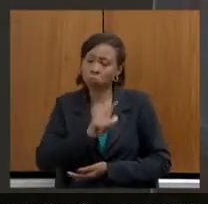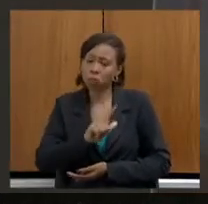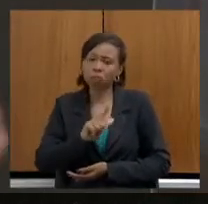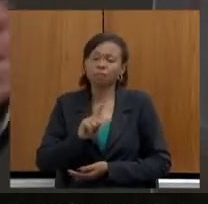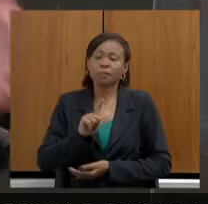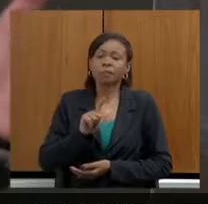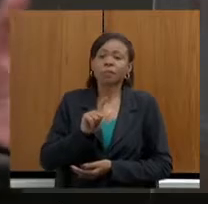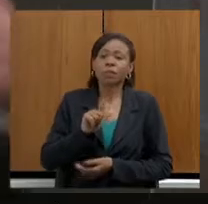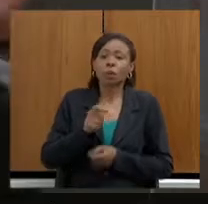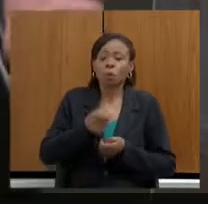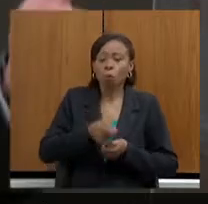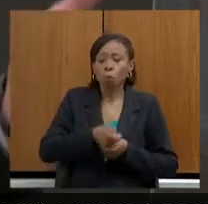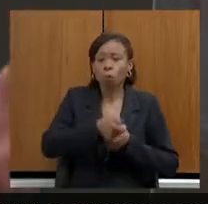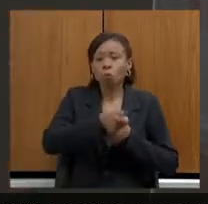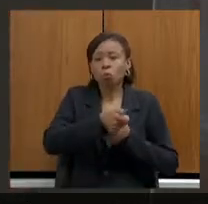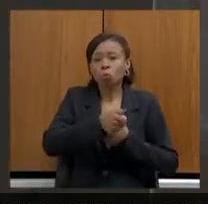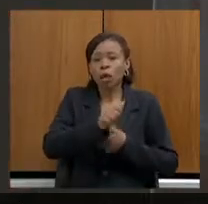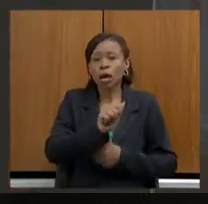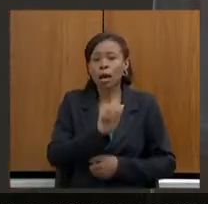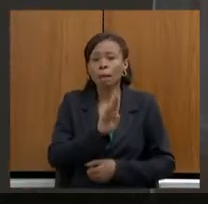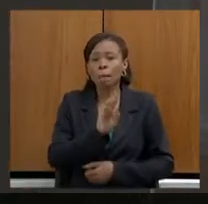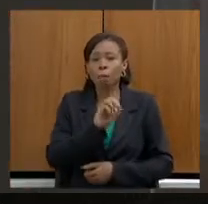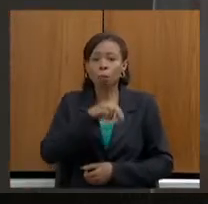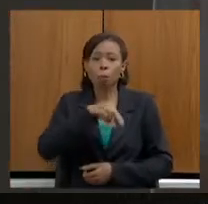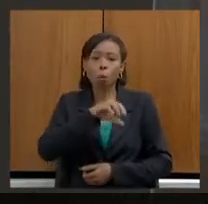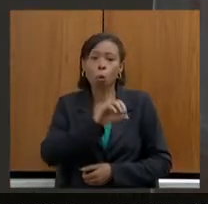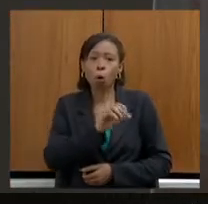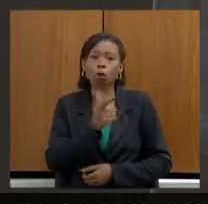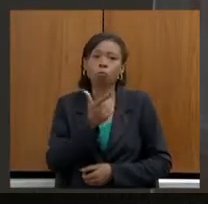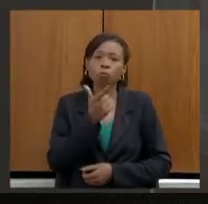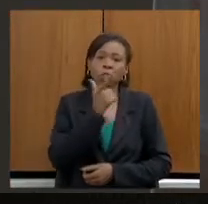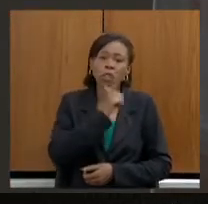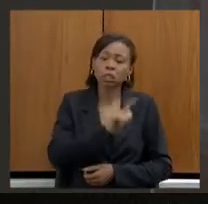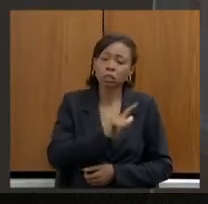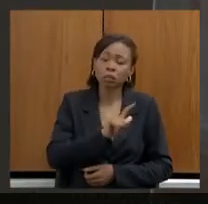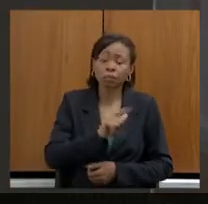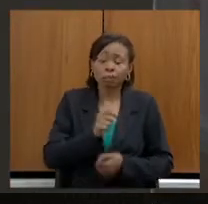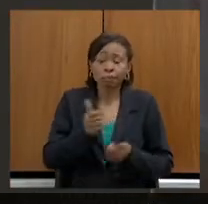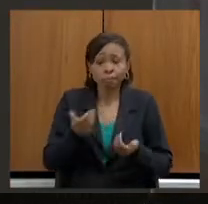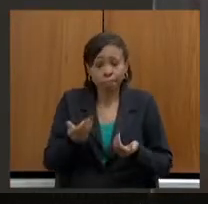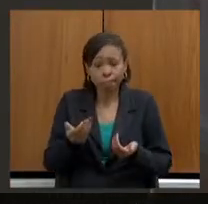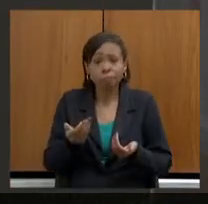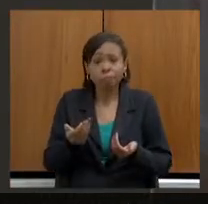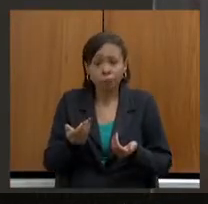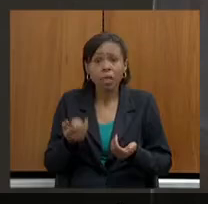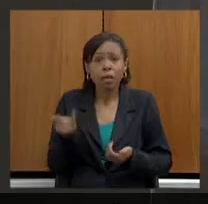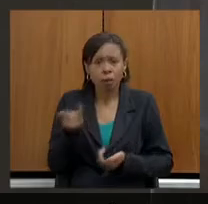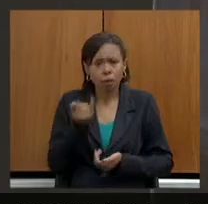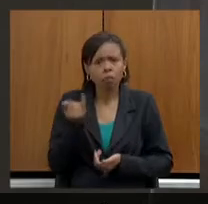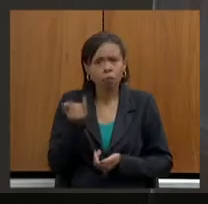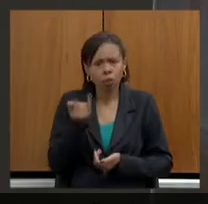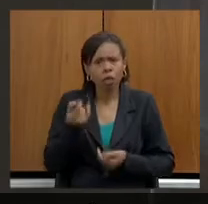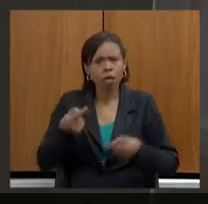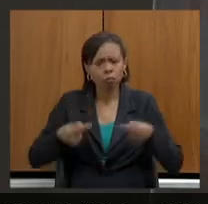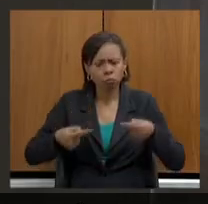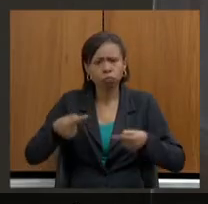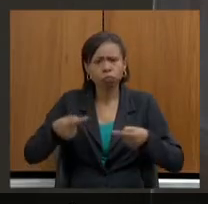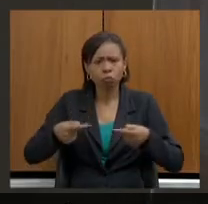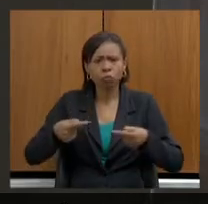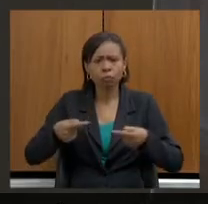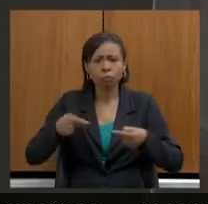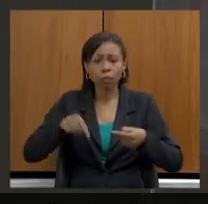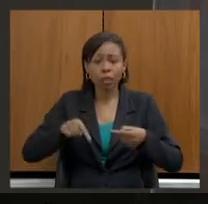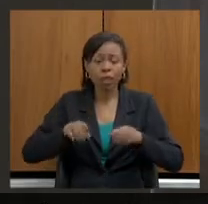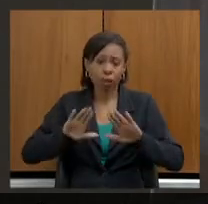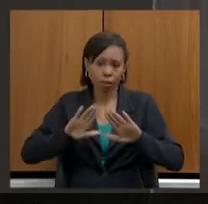uma bono qualquer né E então é só para discussão pertinente para essa Assembleia fiscaliza